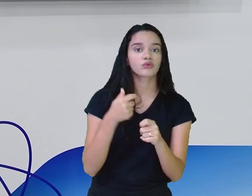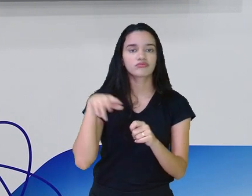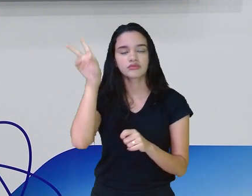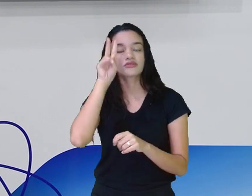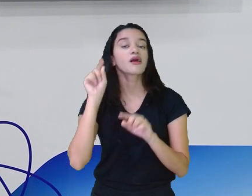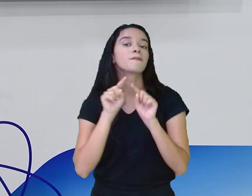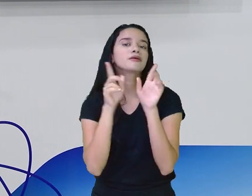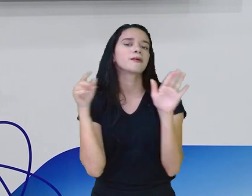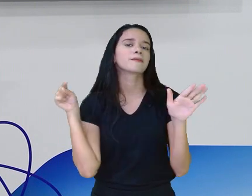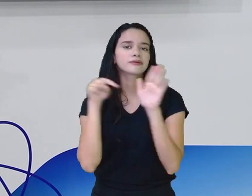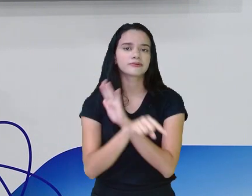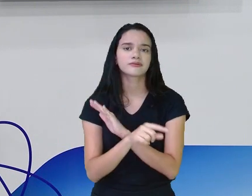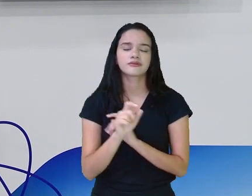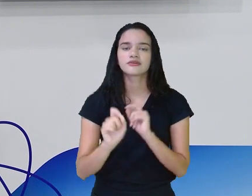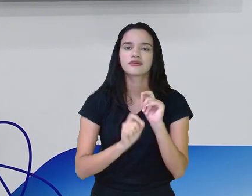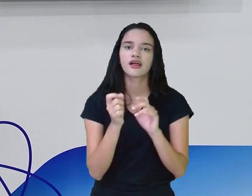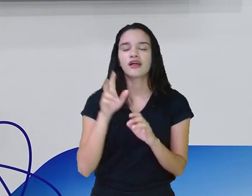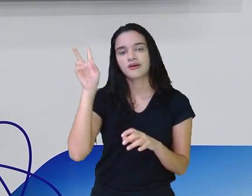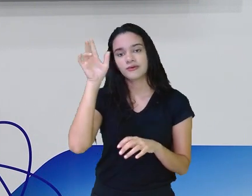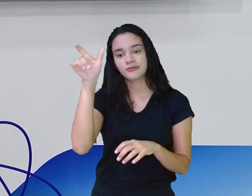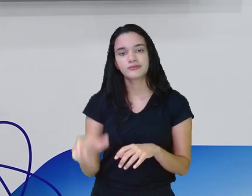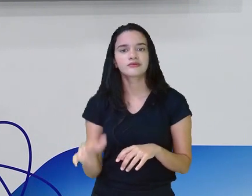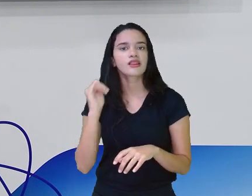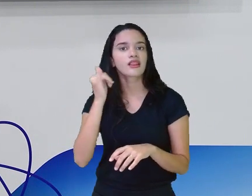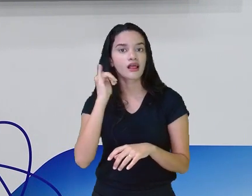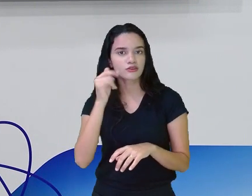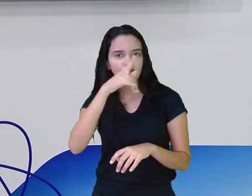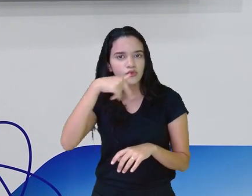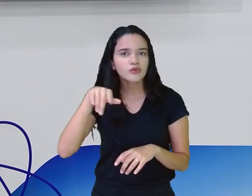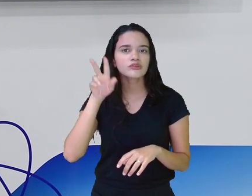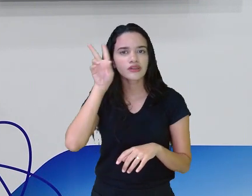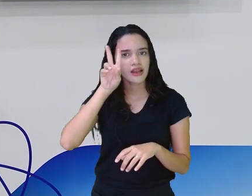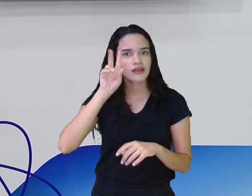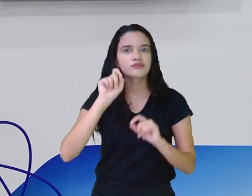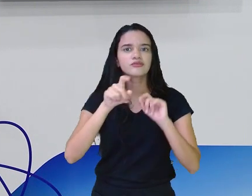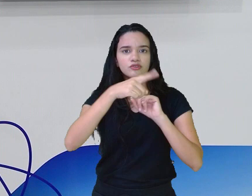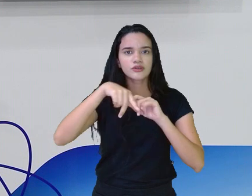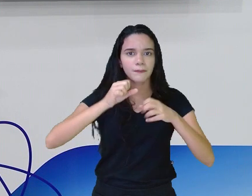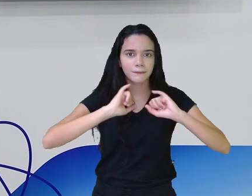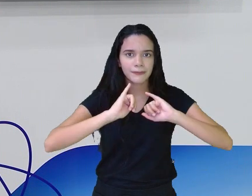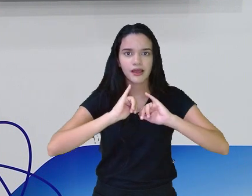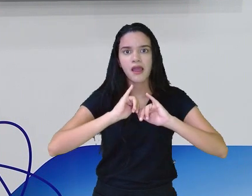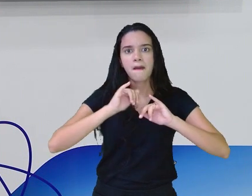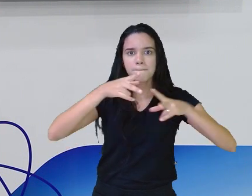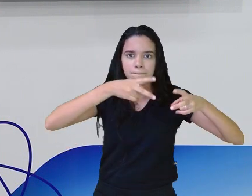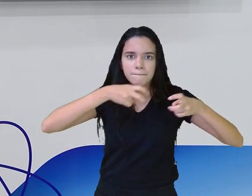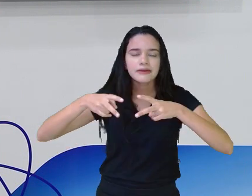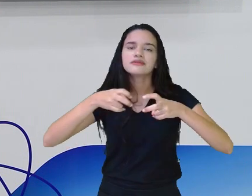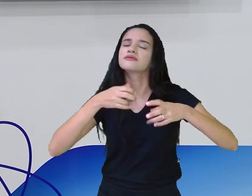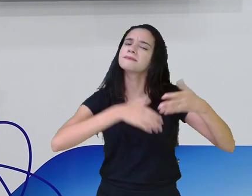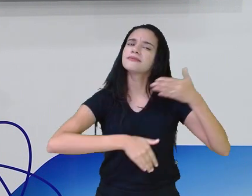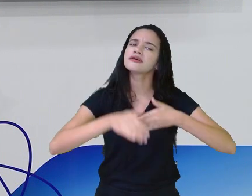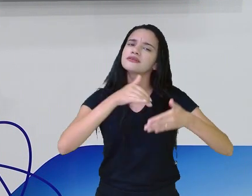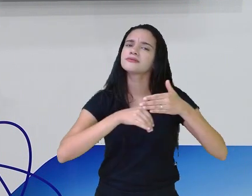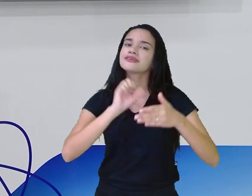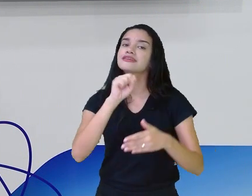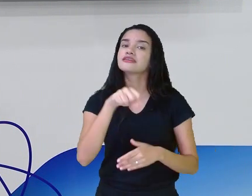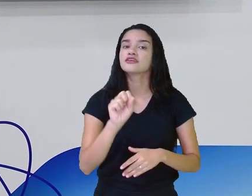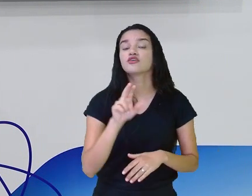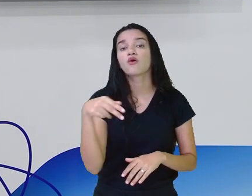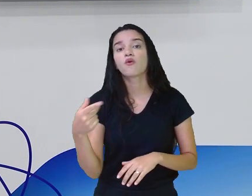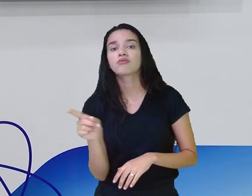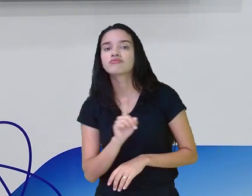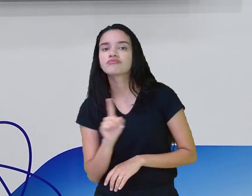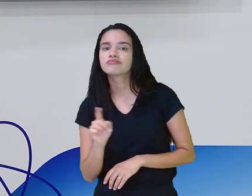é, o narrador dessa história, você lendo, você percebe, ele é um narrador personagem, ele participa dela, sim